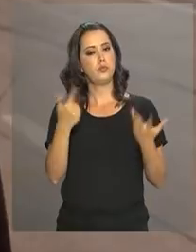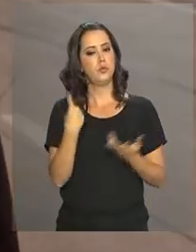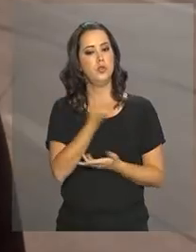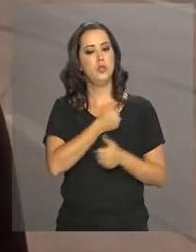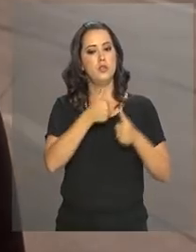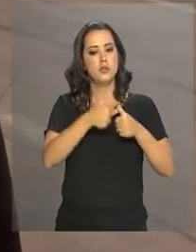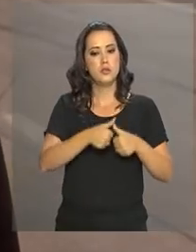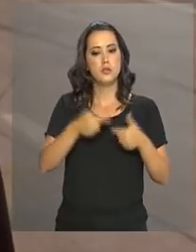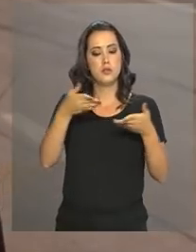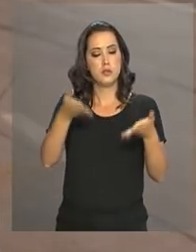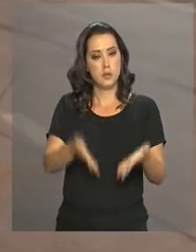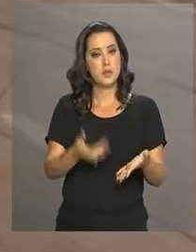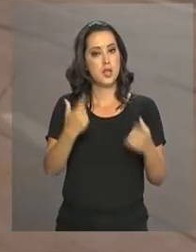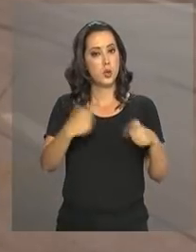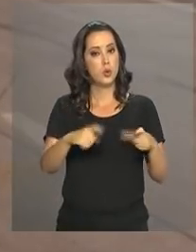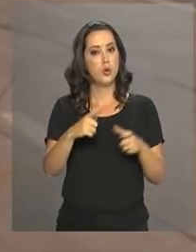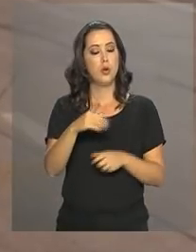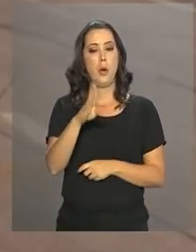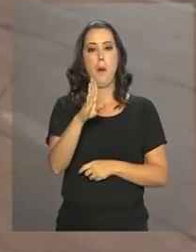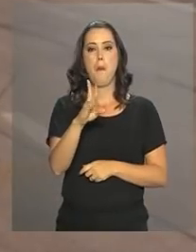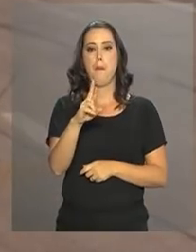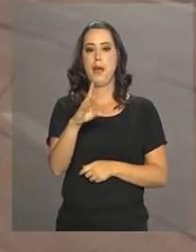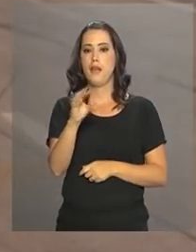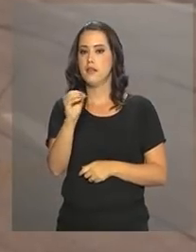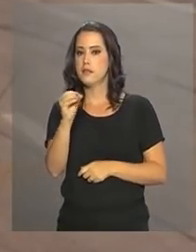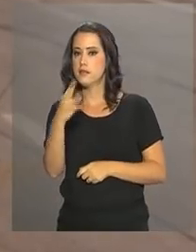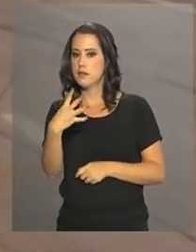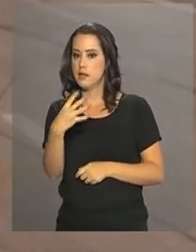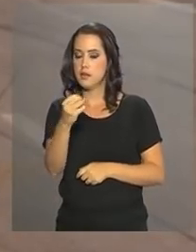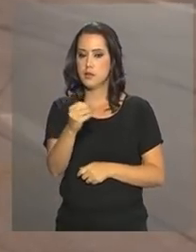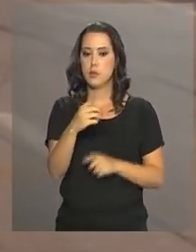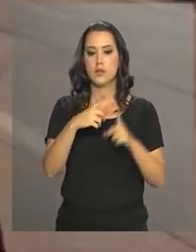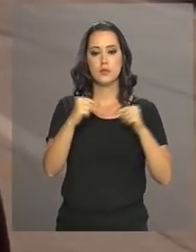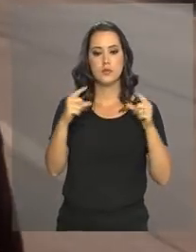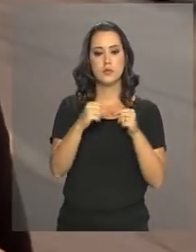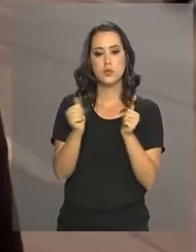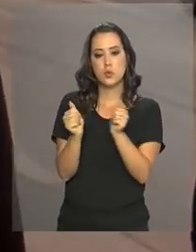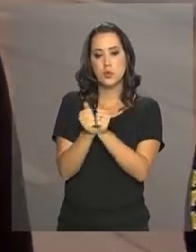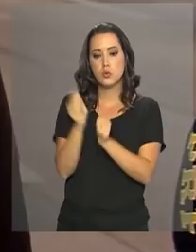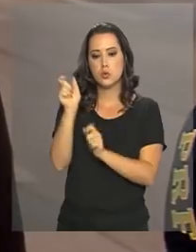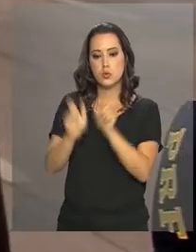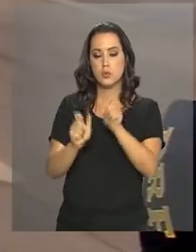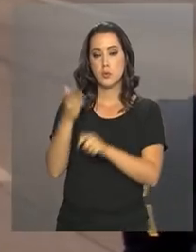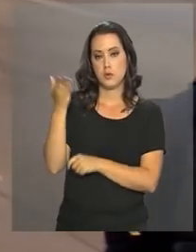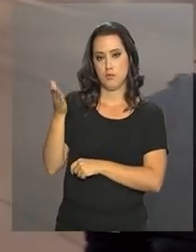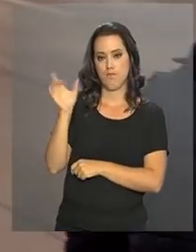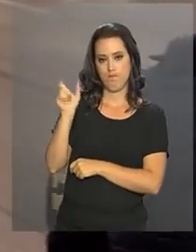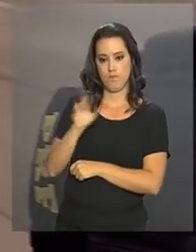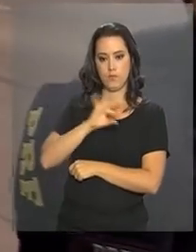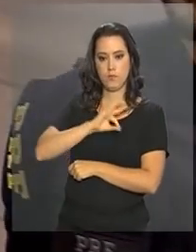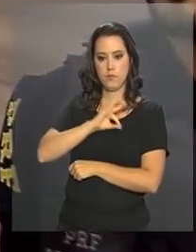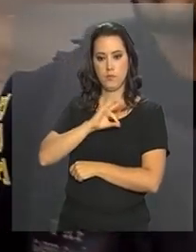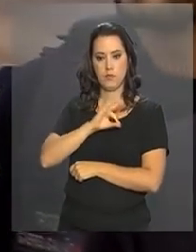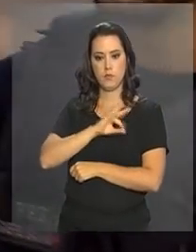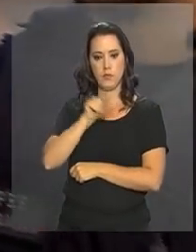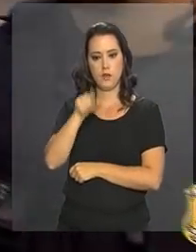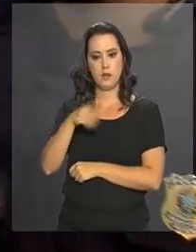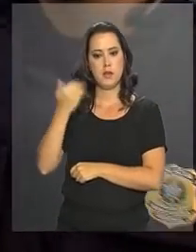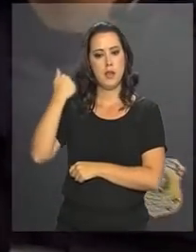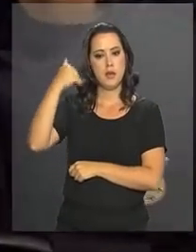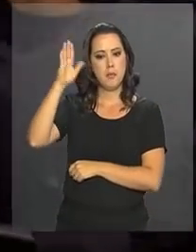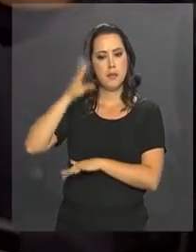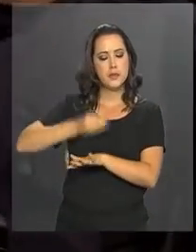estamos aqui no posto da PRF, na BR-040, em Brasília, e ao meu lado, o agente da PRF, Gabriel Galvão, tem